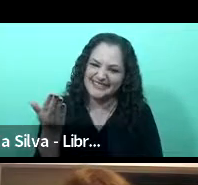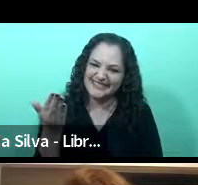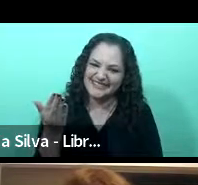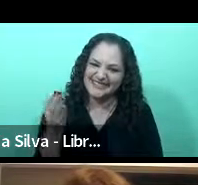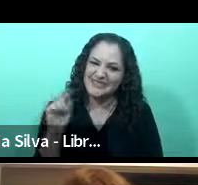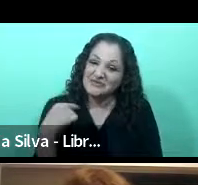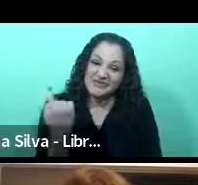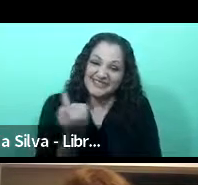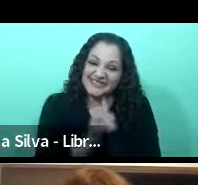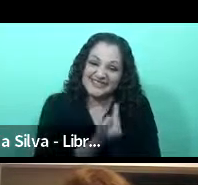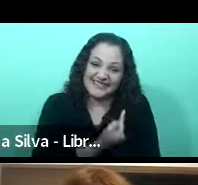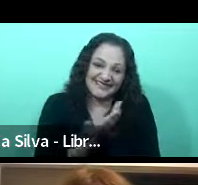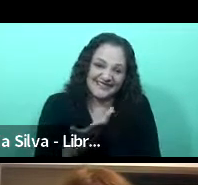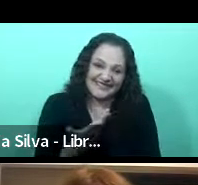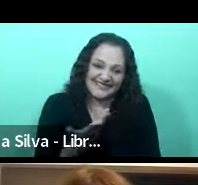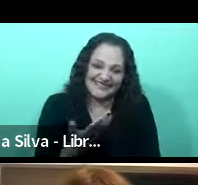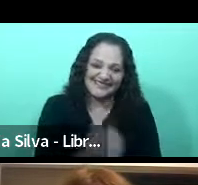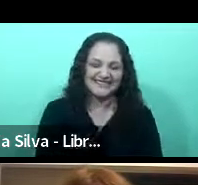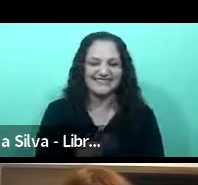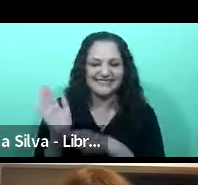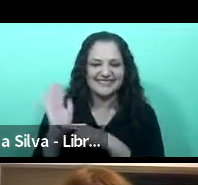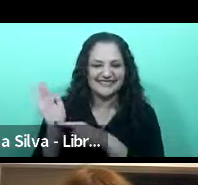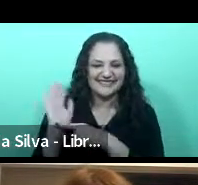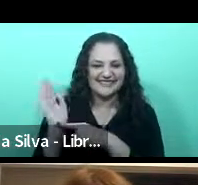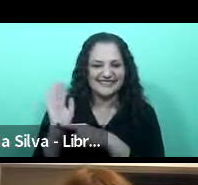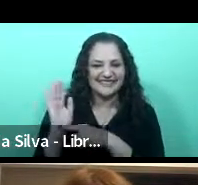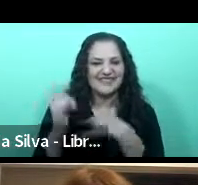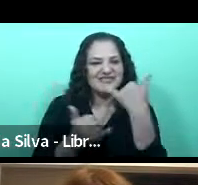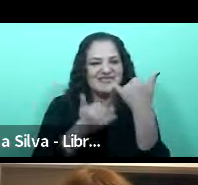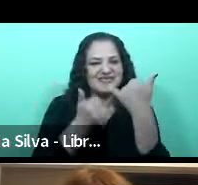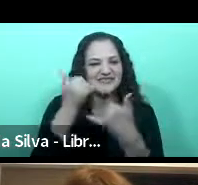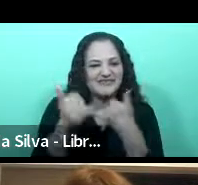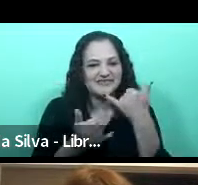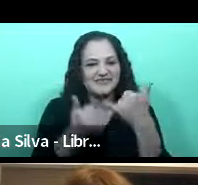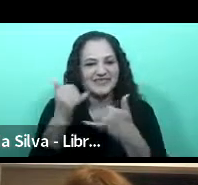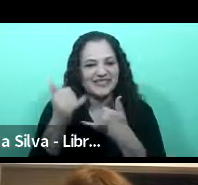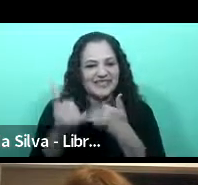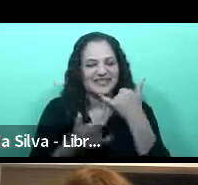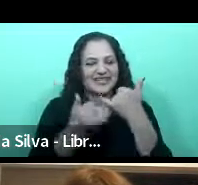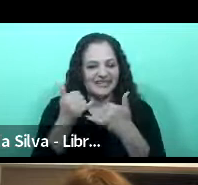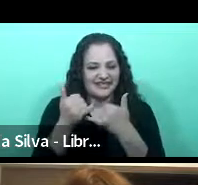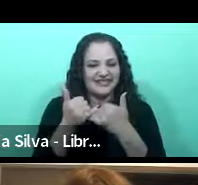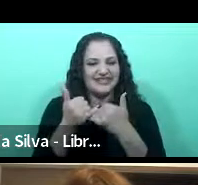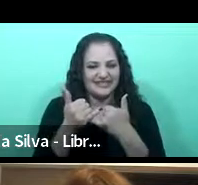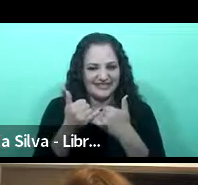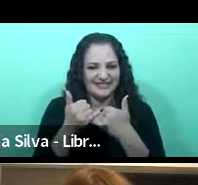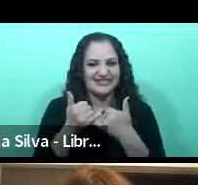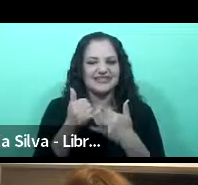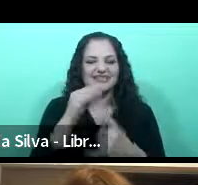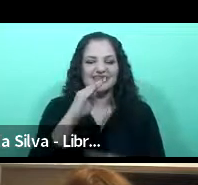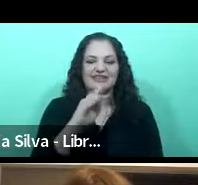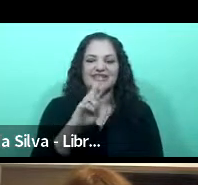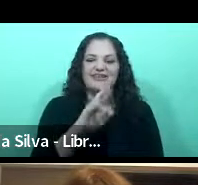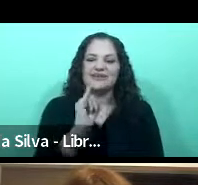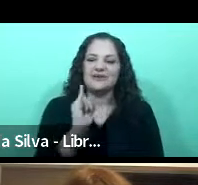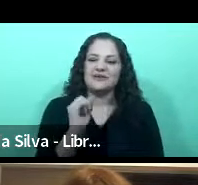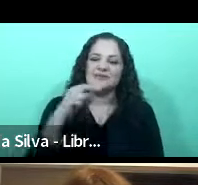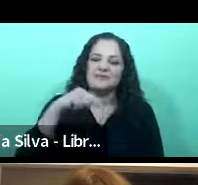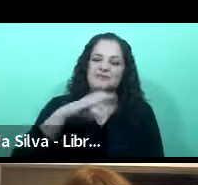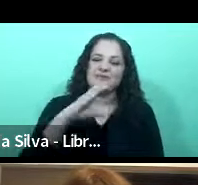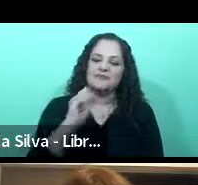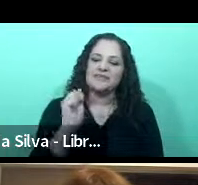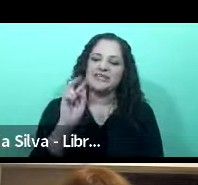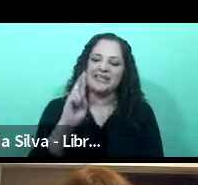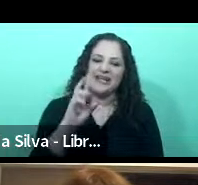gente, né? E esse vídeo aí é o vídeo do Brincaderê, que é um vídeo de músicas,